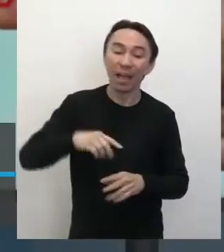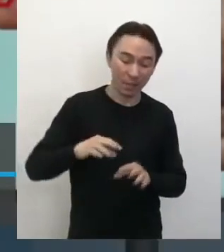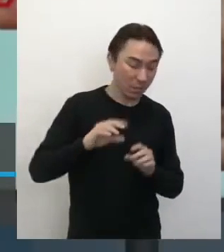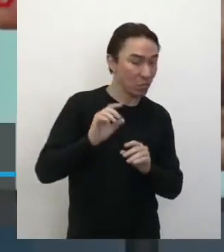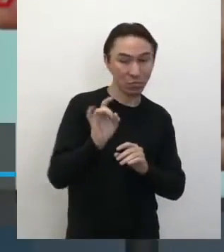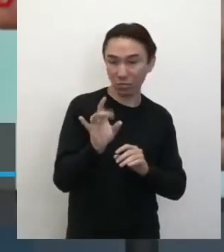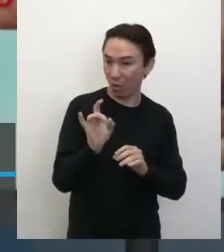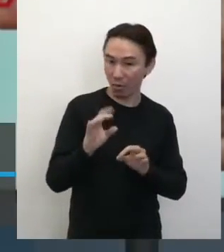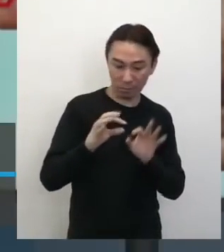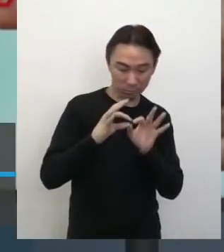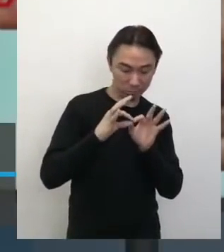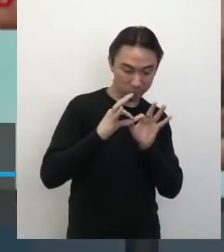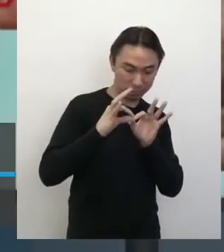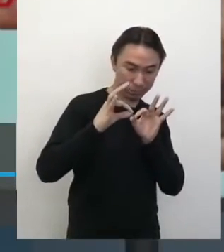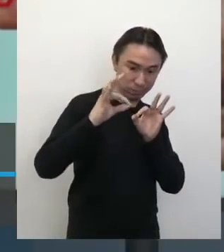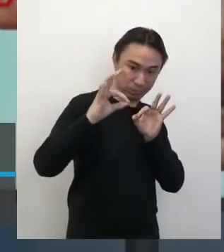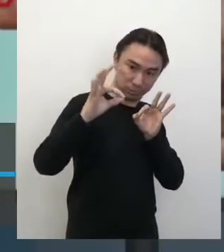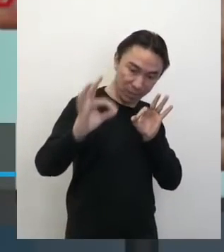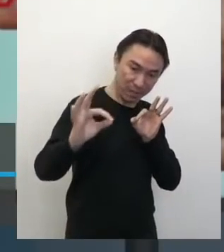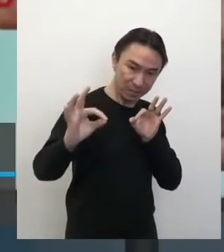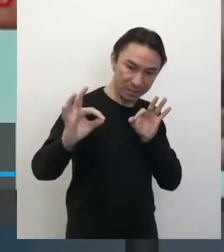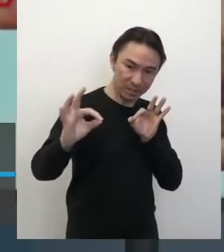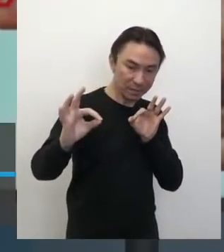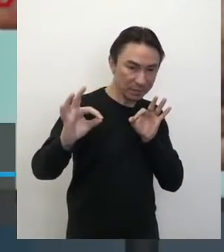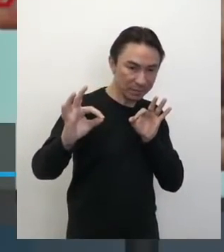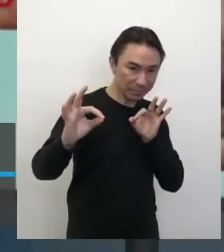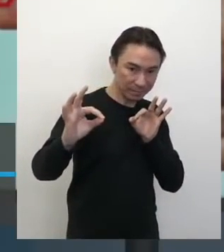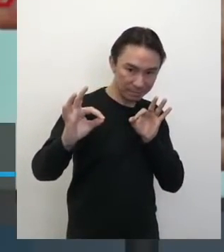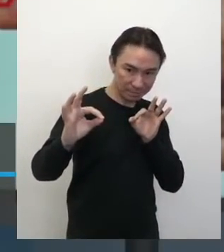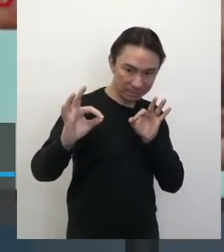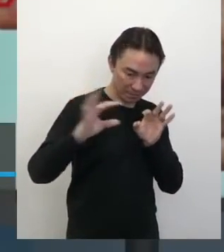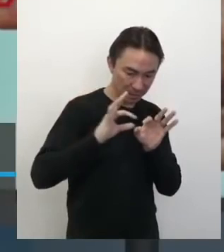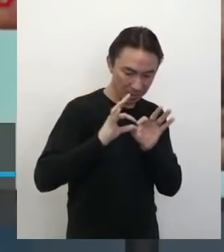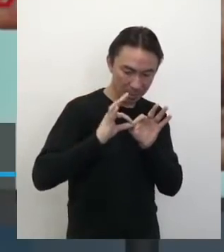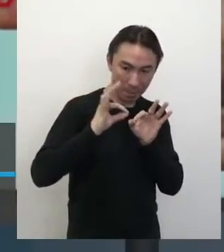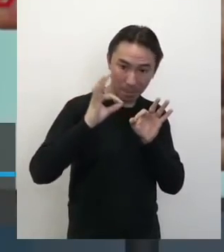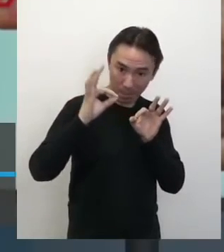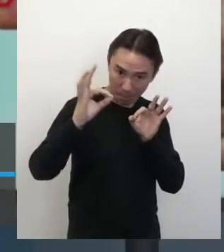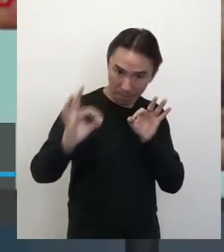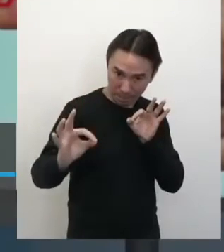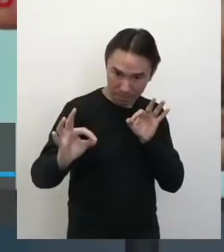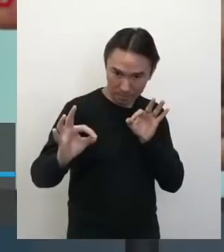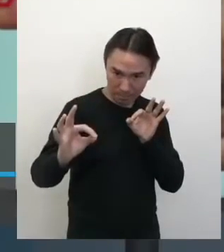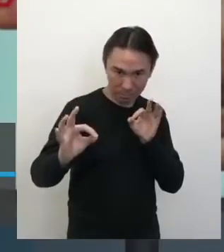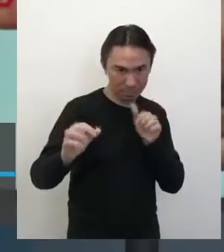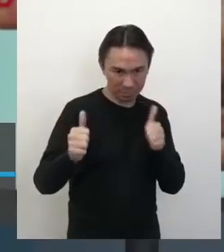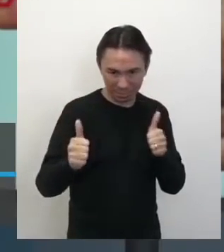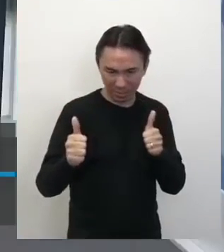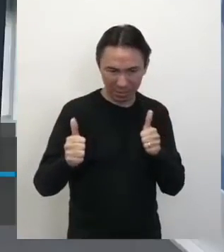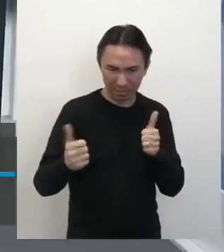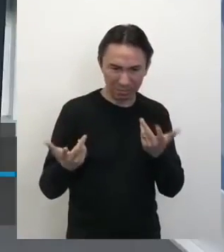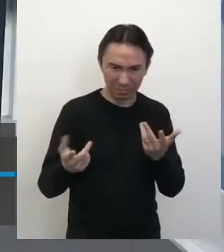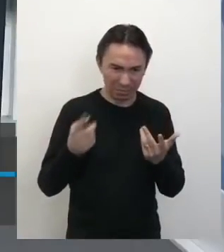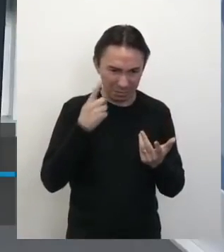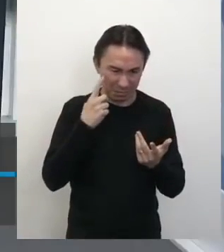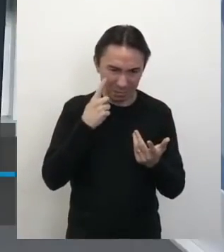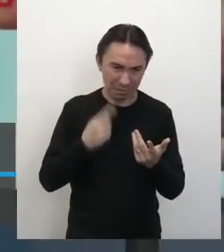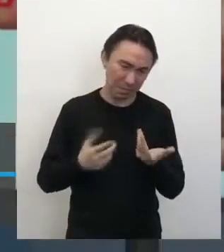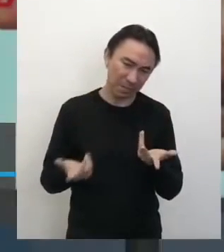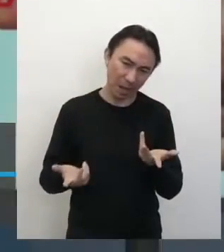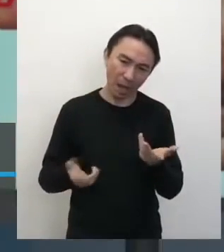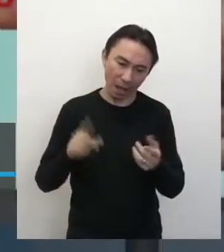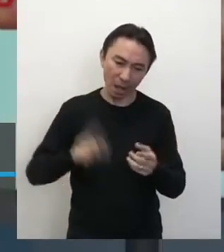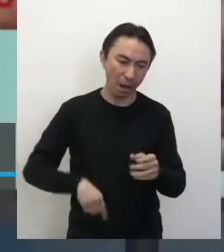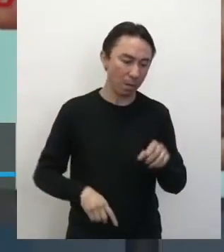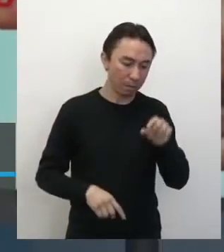comprimento, quando a gente fala de comprimento, a gente está medindo a distância em linha reta de um ponto até outro. Não precisava nem ser em linha reta, né, Jonas? A distância